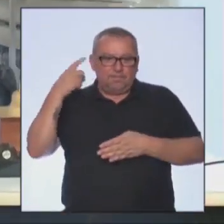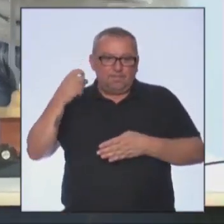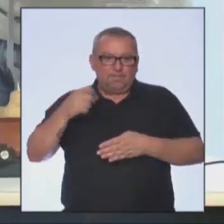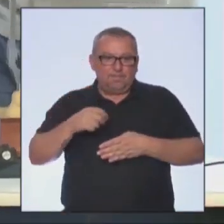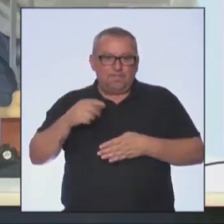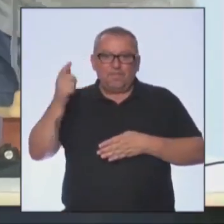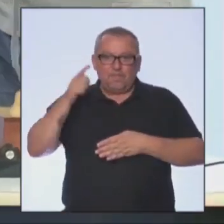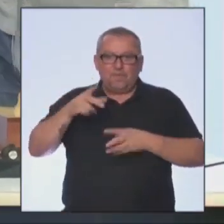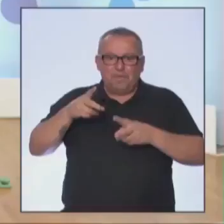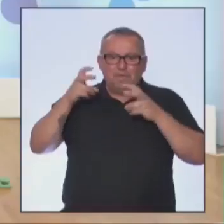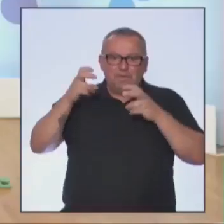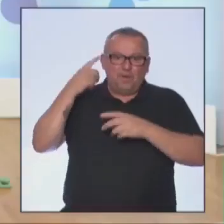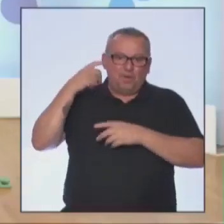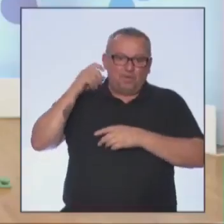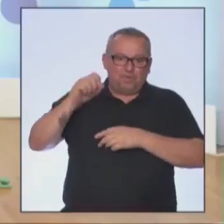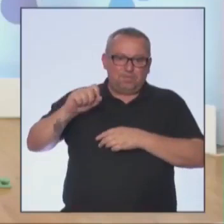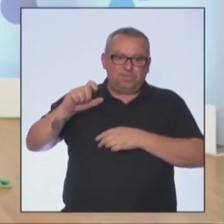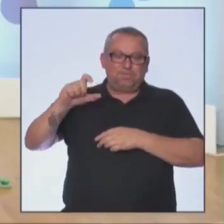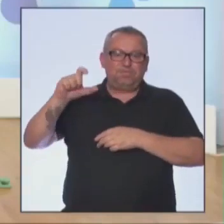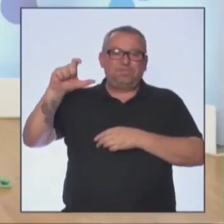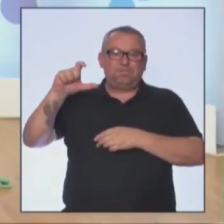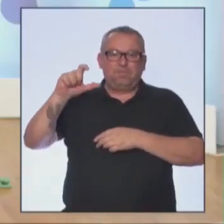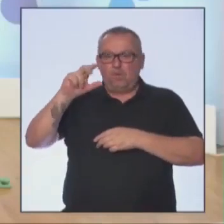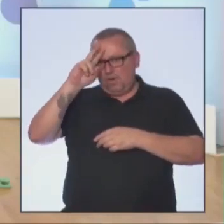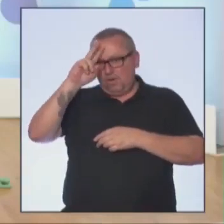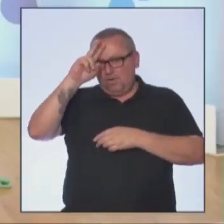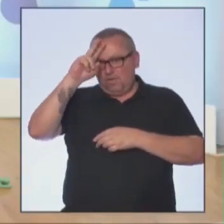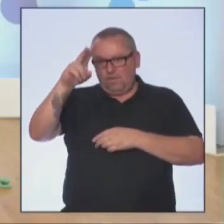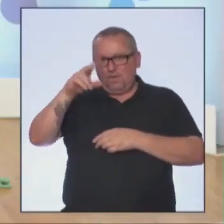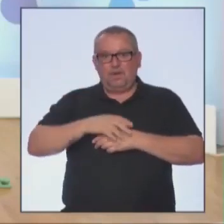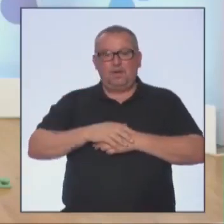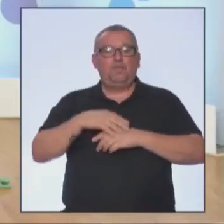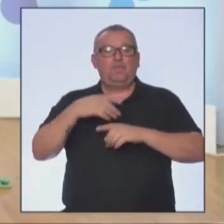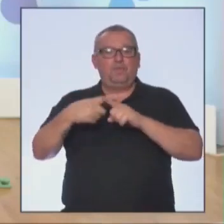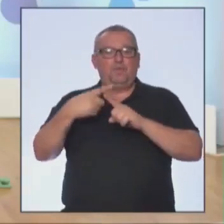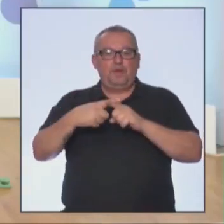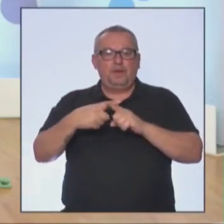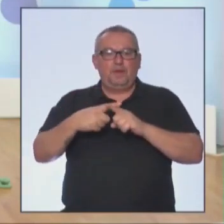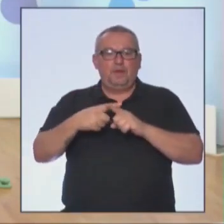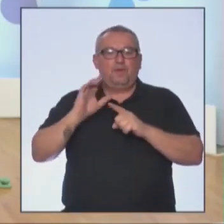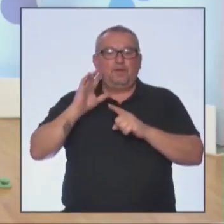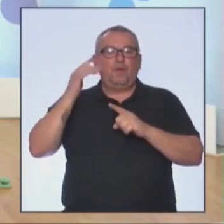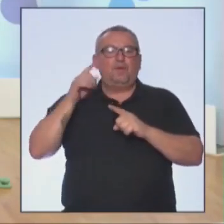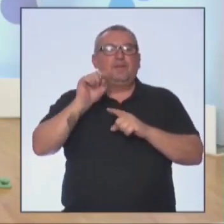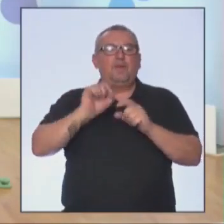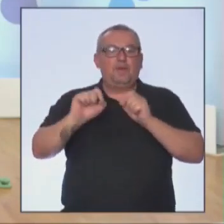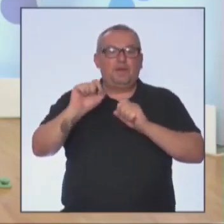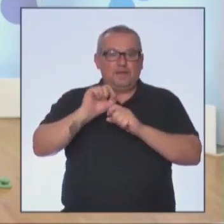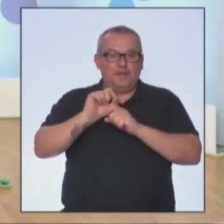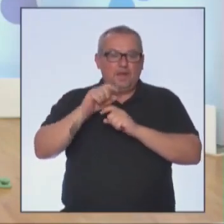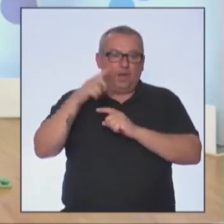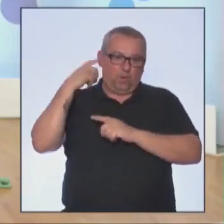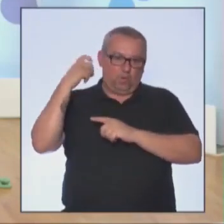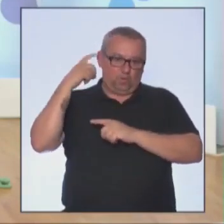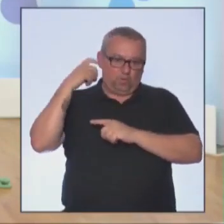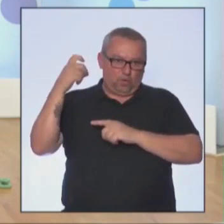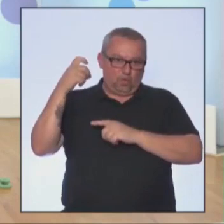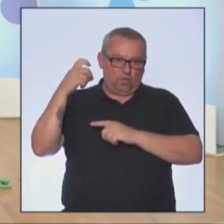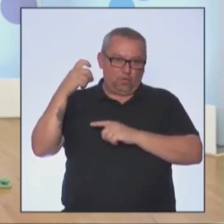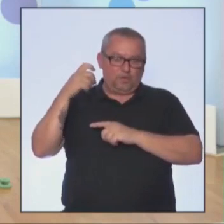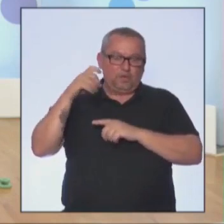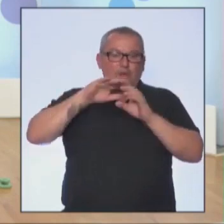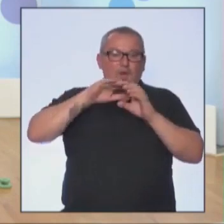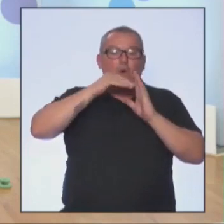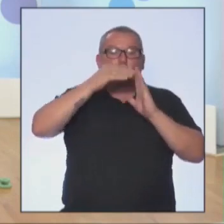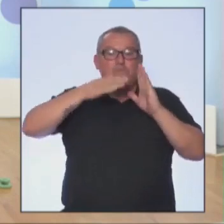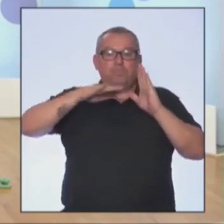Deu para perceber que o som aumentou? O som ficou mais intenso. Ficou mais intenso, por quê? O que aconteceu aqui é que o som, que é uma onda mecânica,